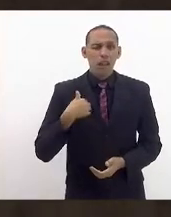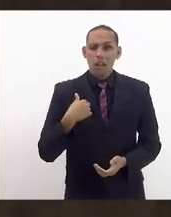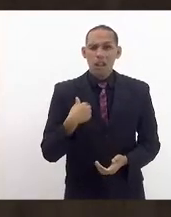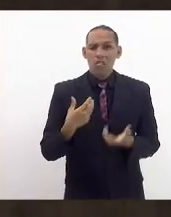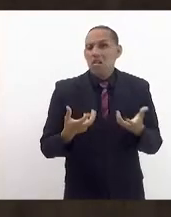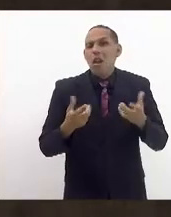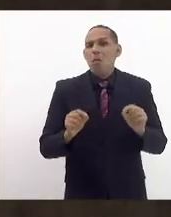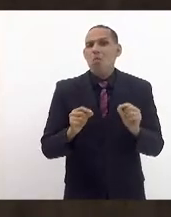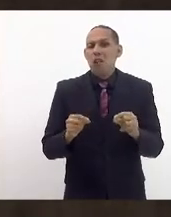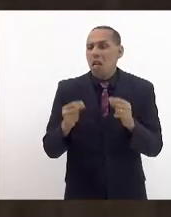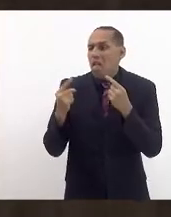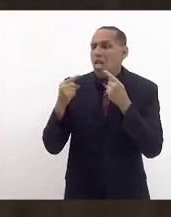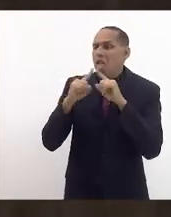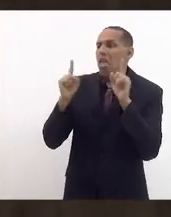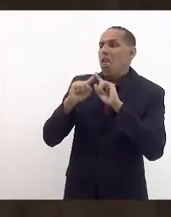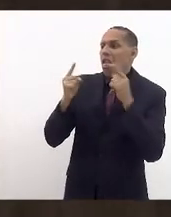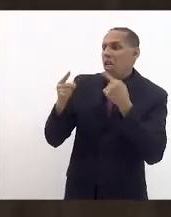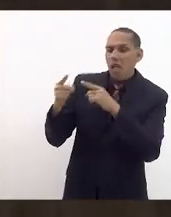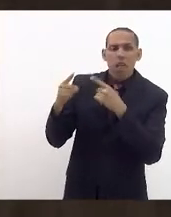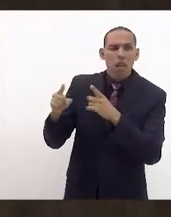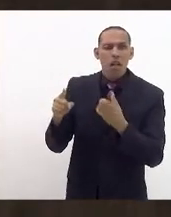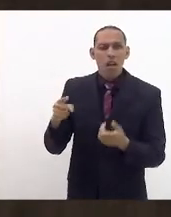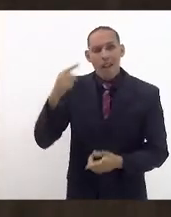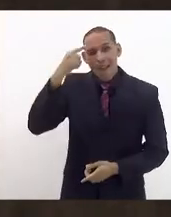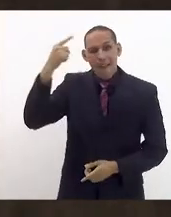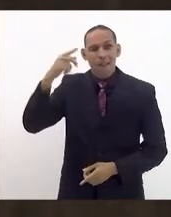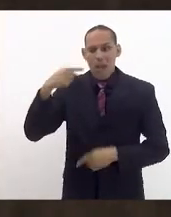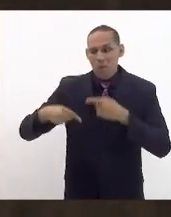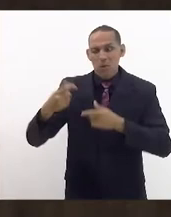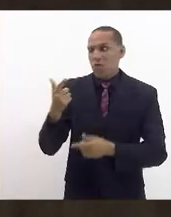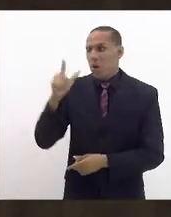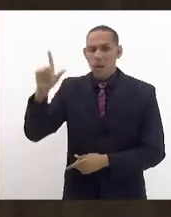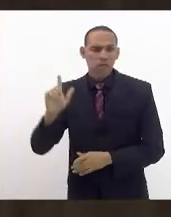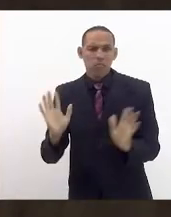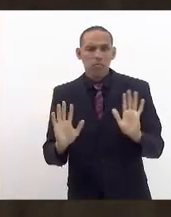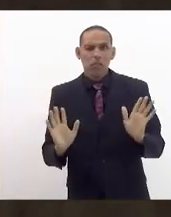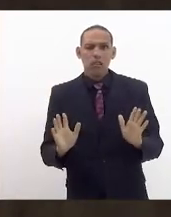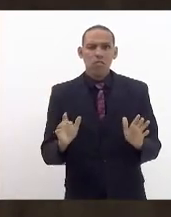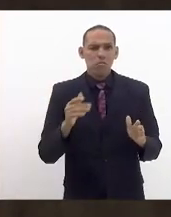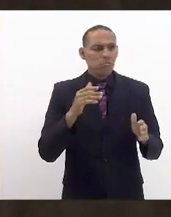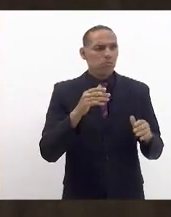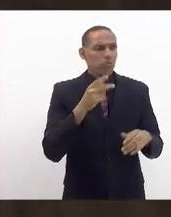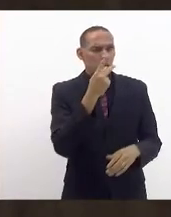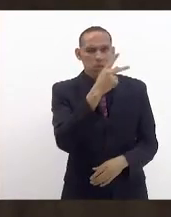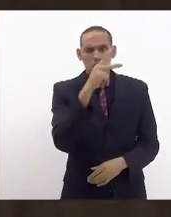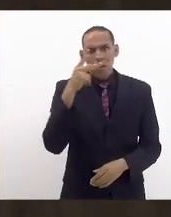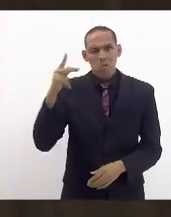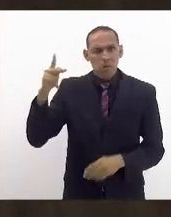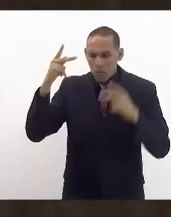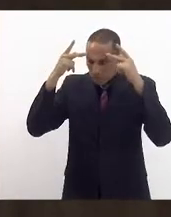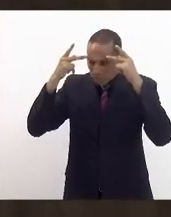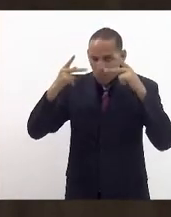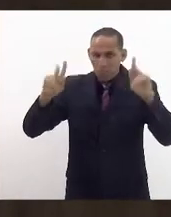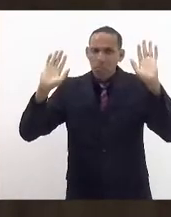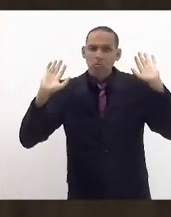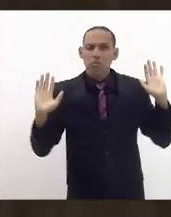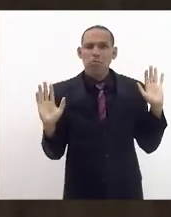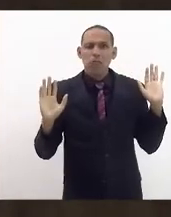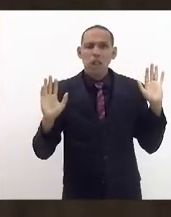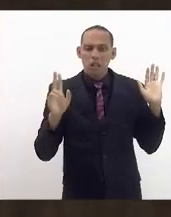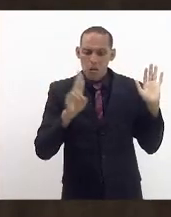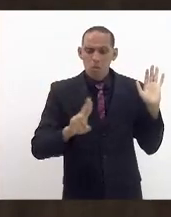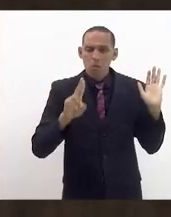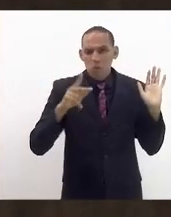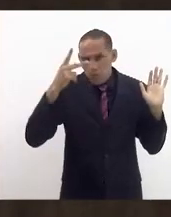estar criticando a ideologia política de ninguém. Cada um tem a sua ideologia política. Que use a